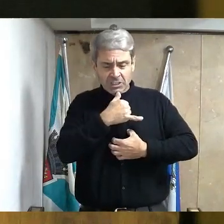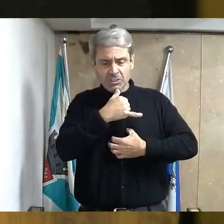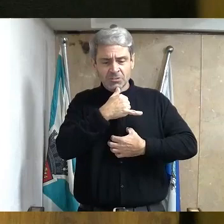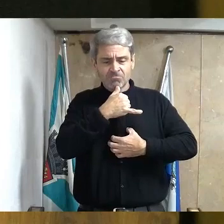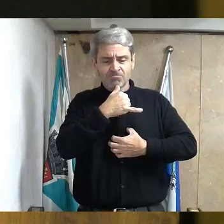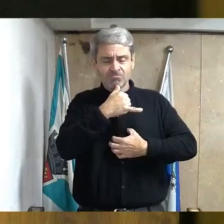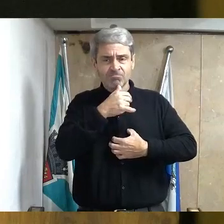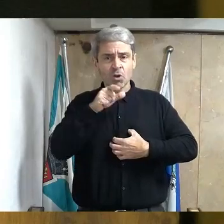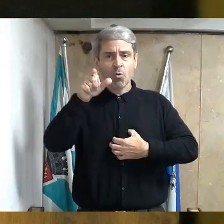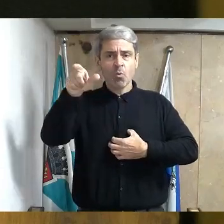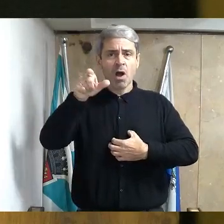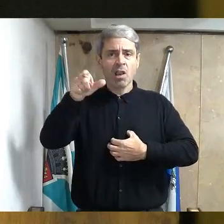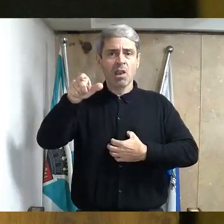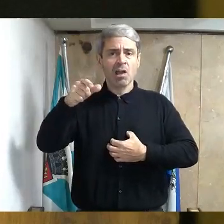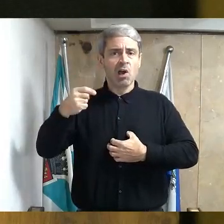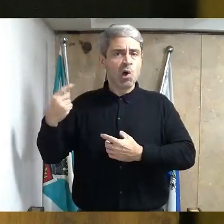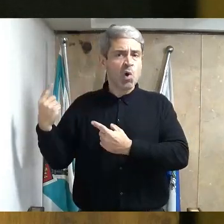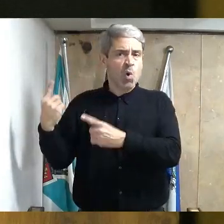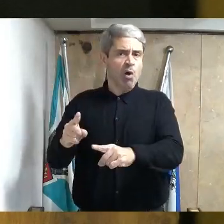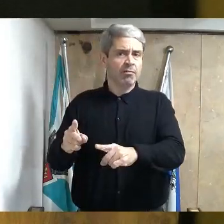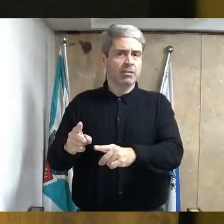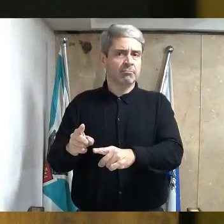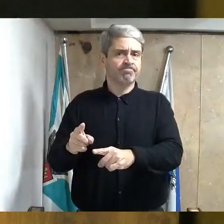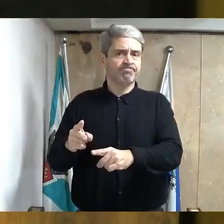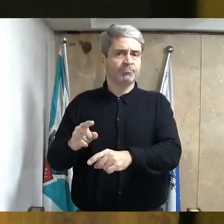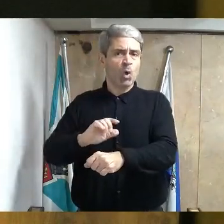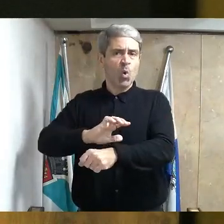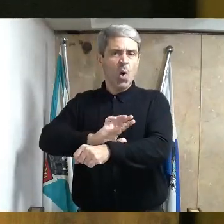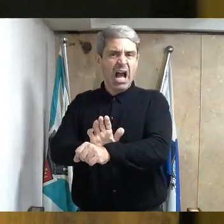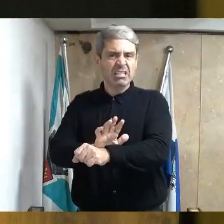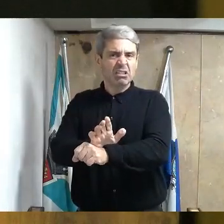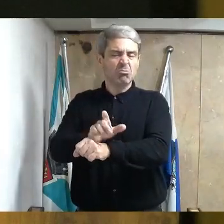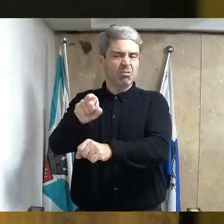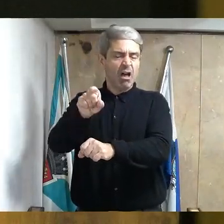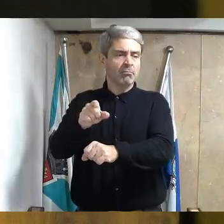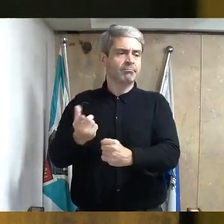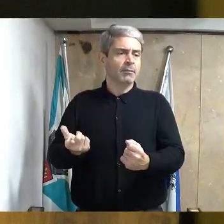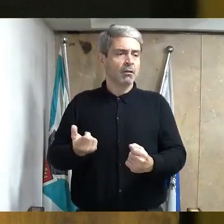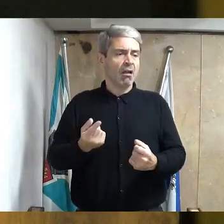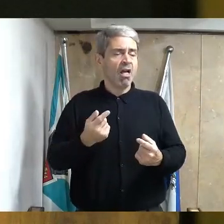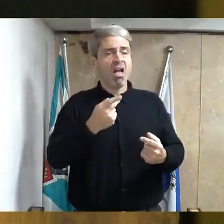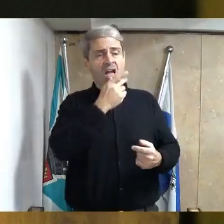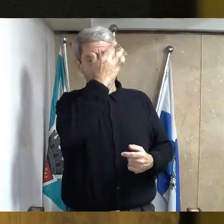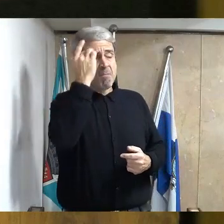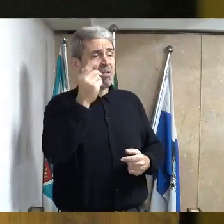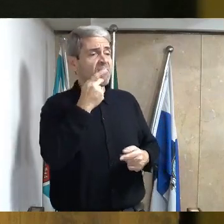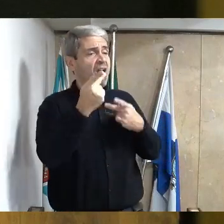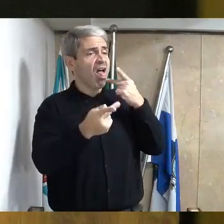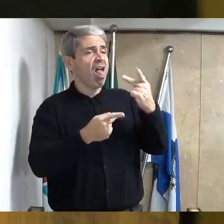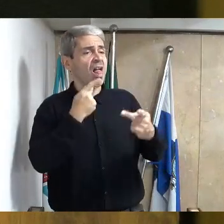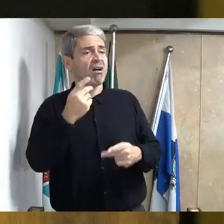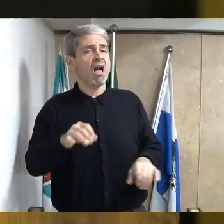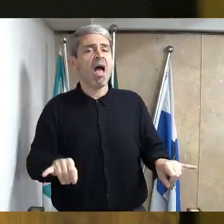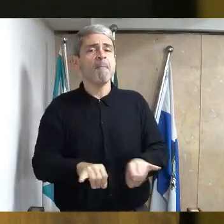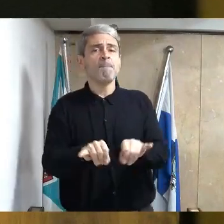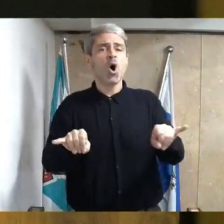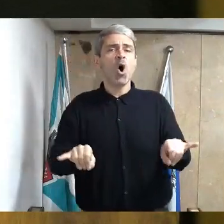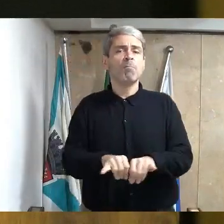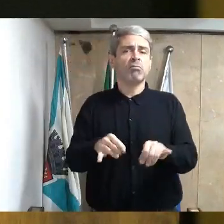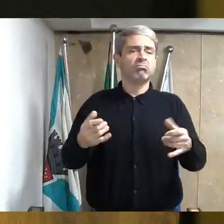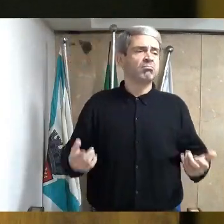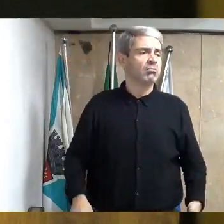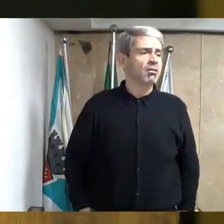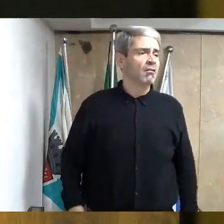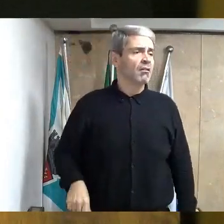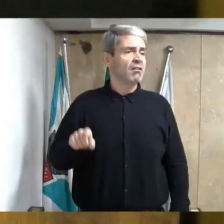com aquela covardia. Aí alguns dizem, não, ele é bobo, porque